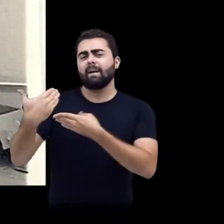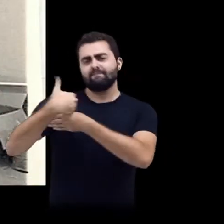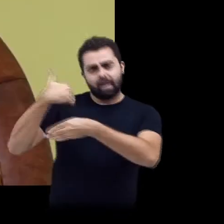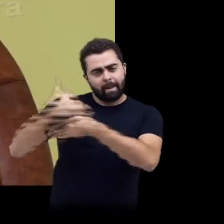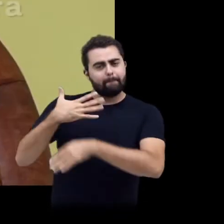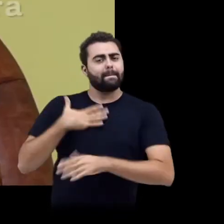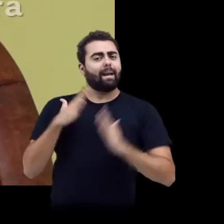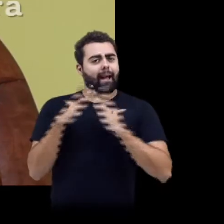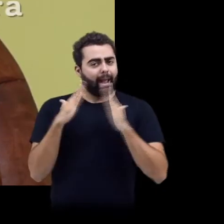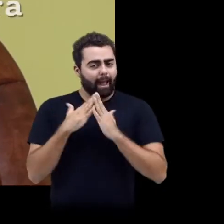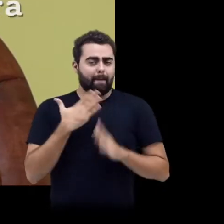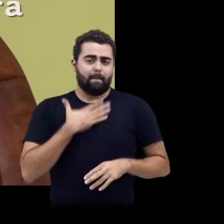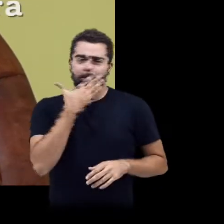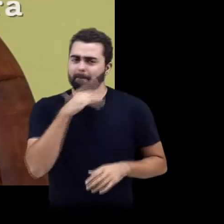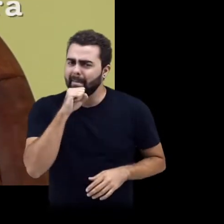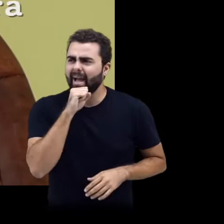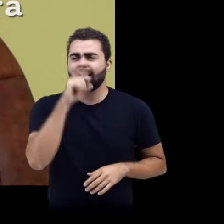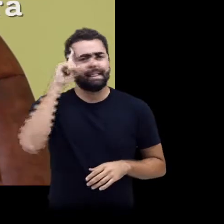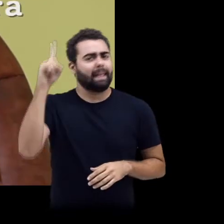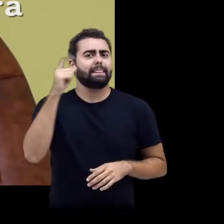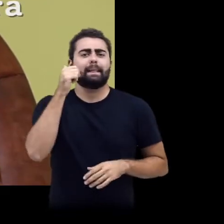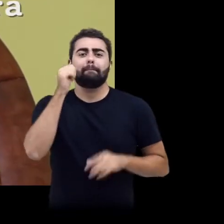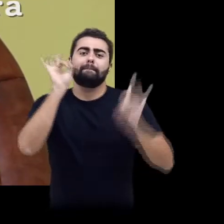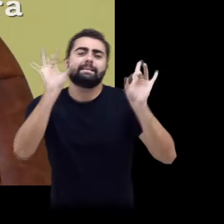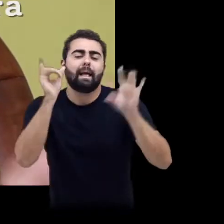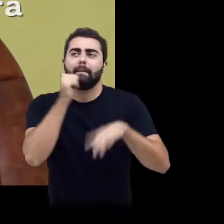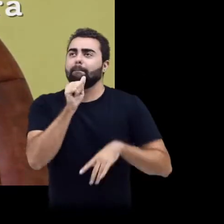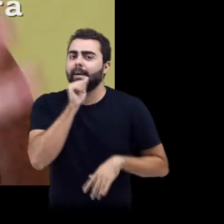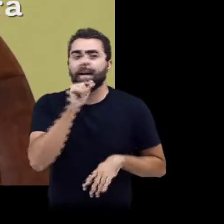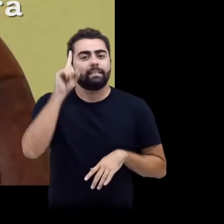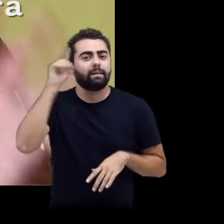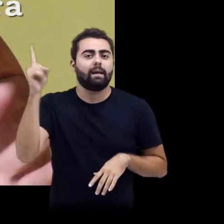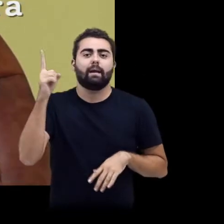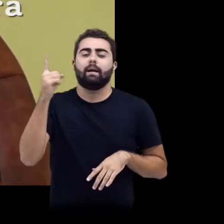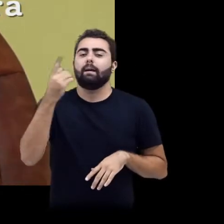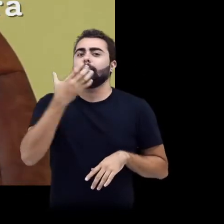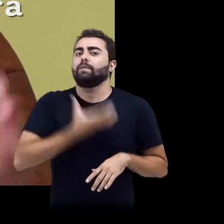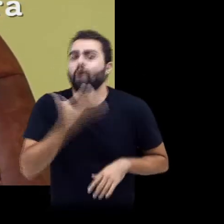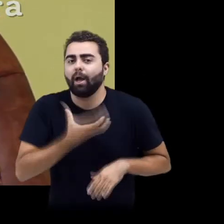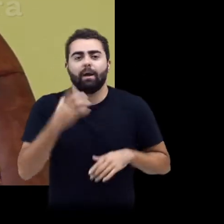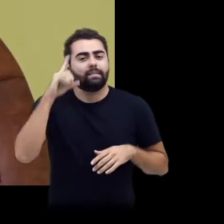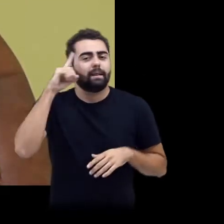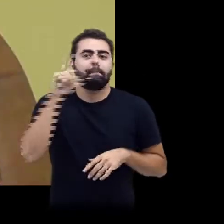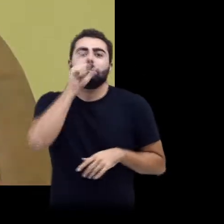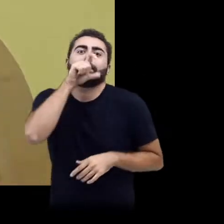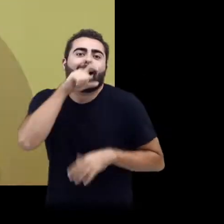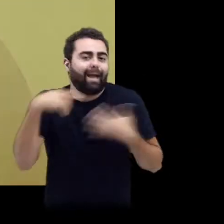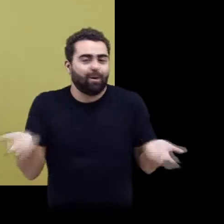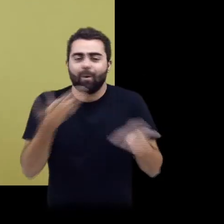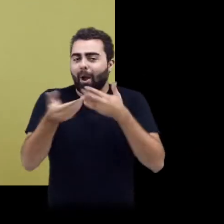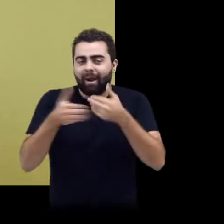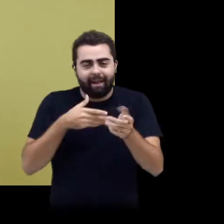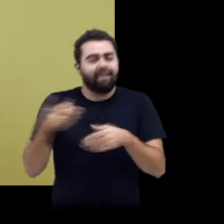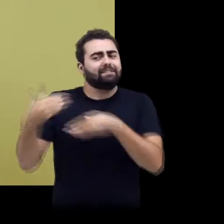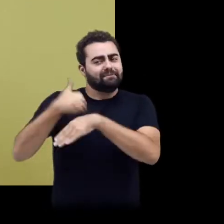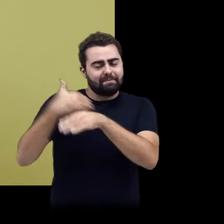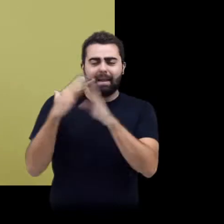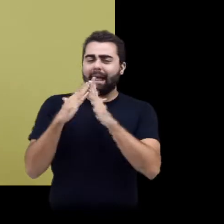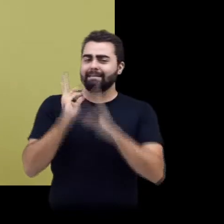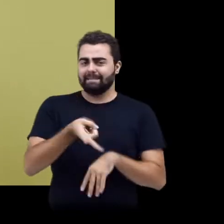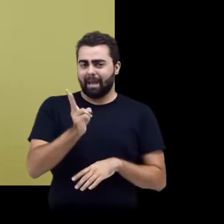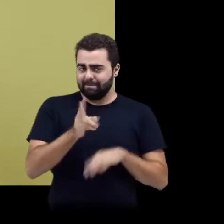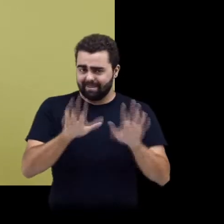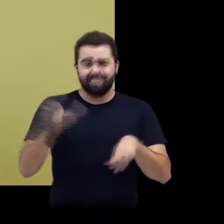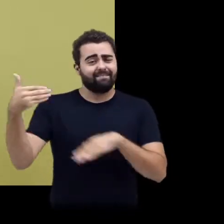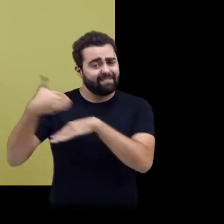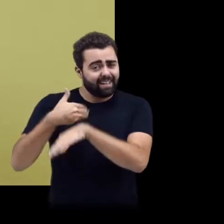do pai, dia da mãe, dia do cachorro, dia do papagaio, o que fosse, ele estava lá. Natal. Nádia Pereira. Ele passou Natal